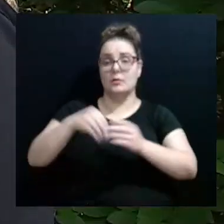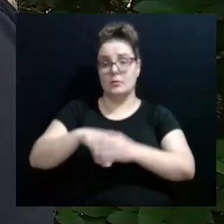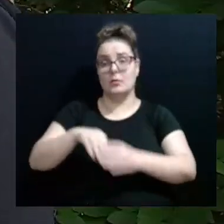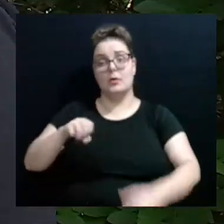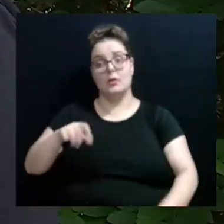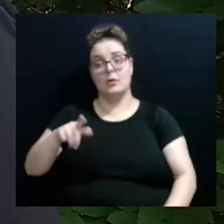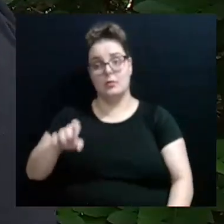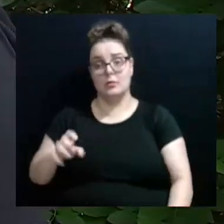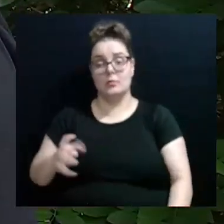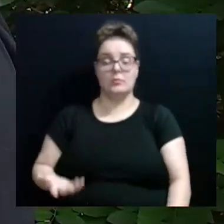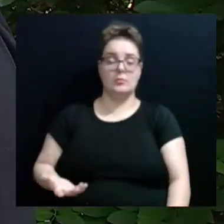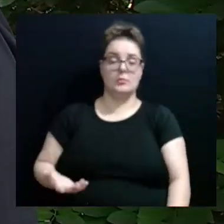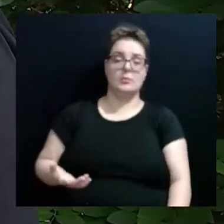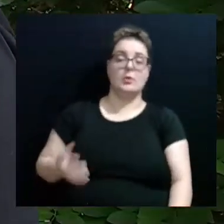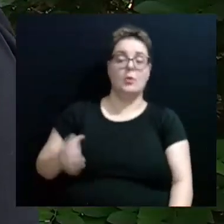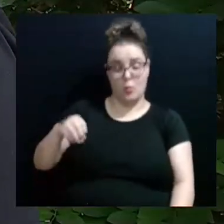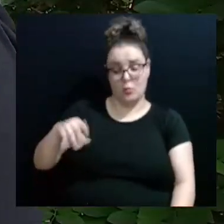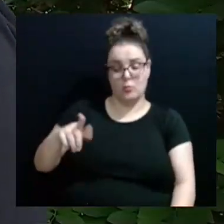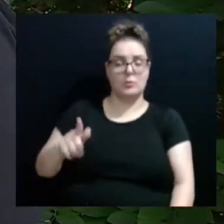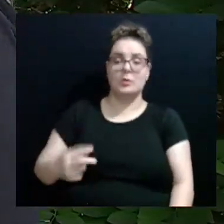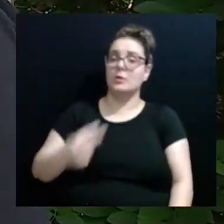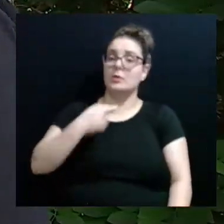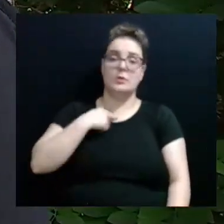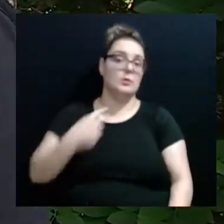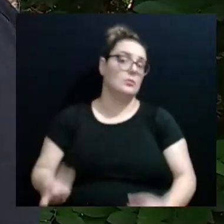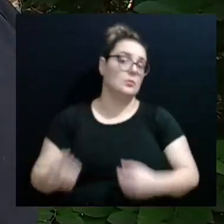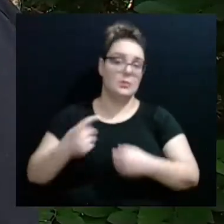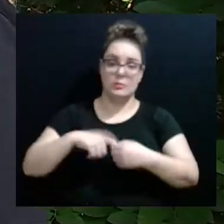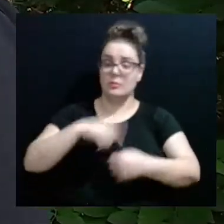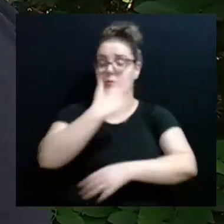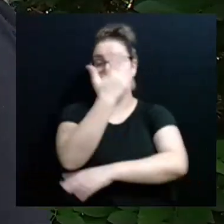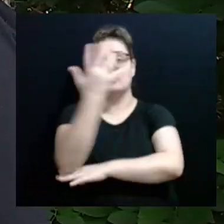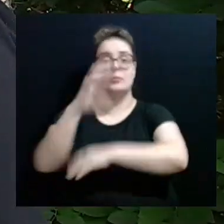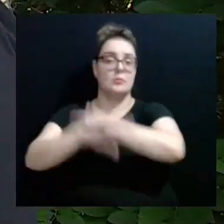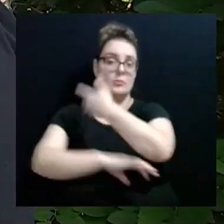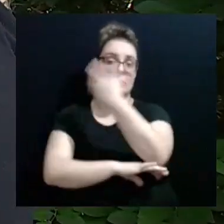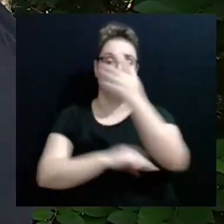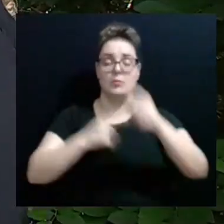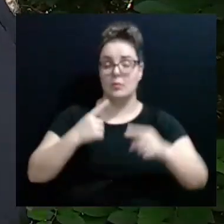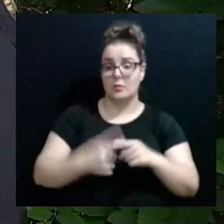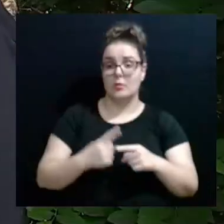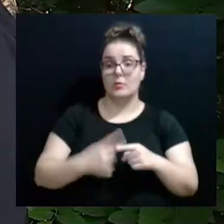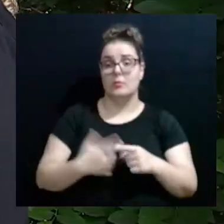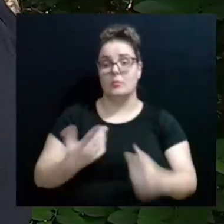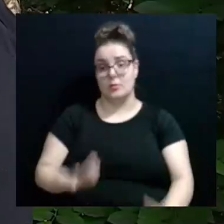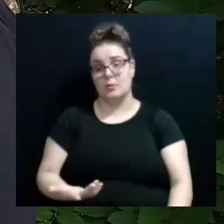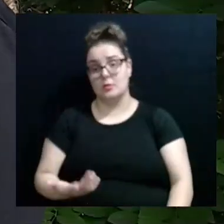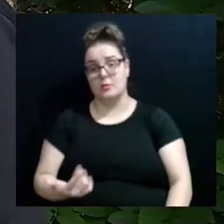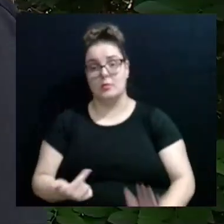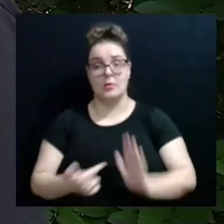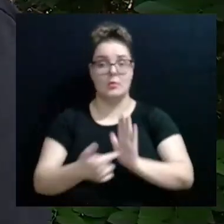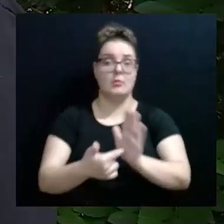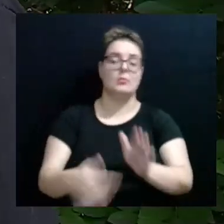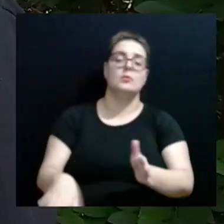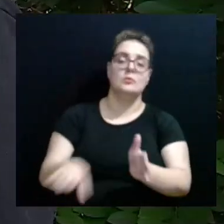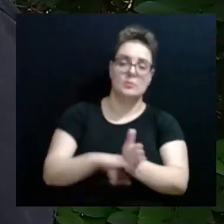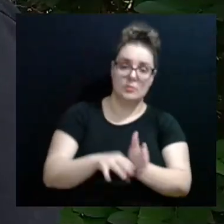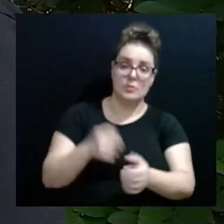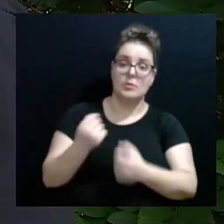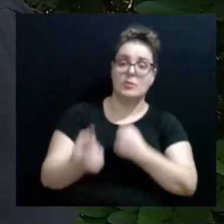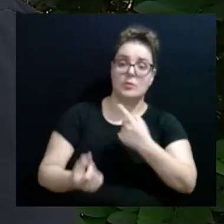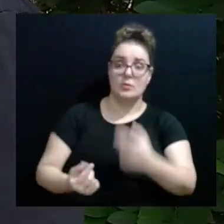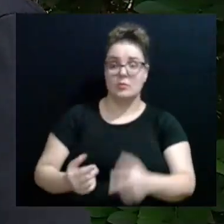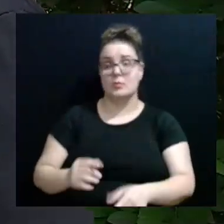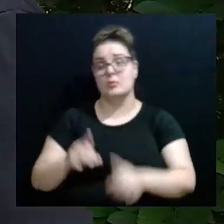são animais que não puderam voltar para a natureza porque eles apresentaram já chegaram, né, com alguma deficiência desses